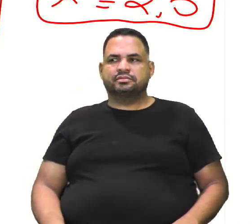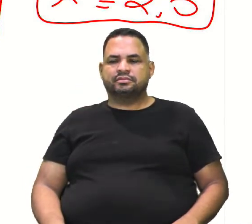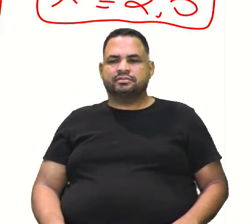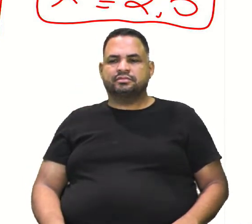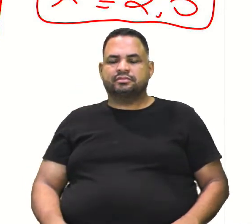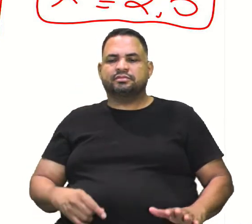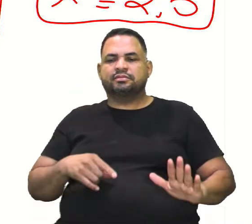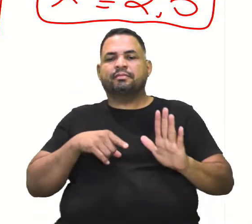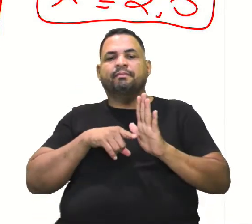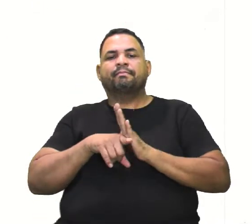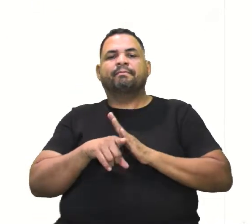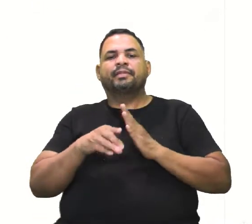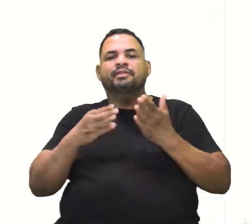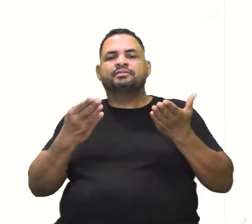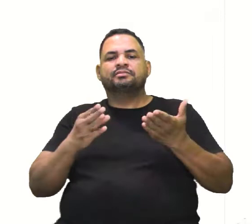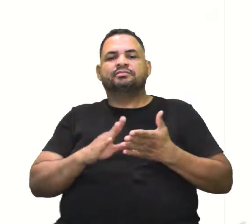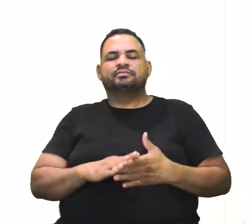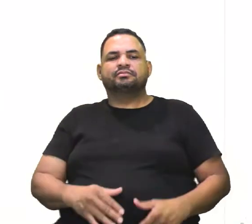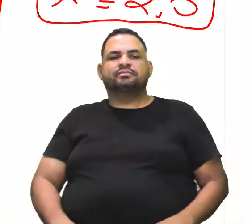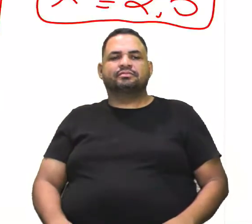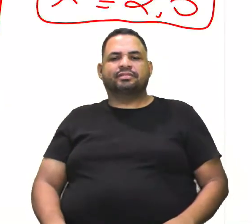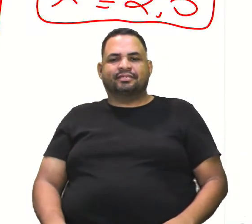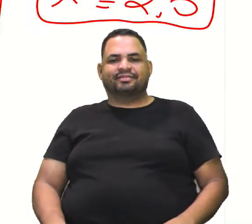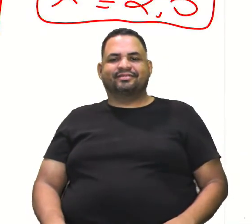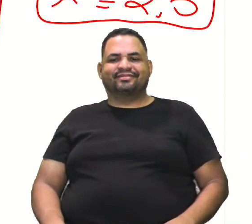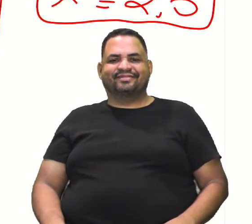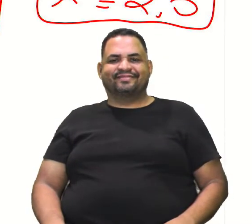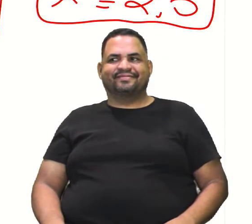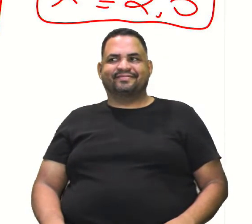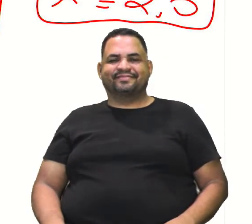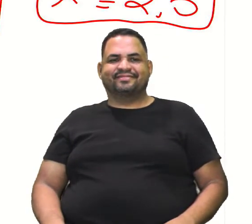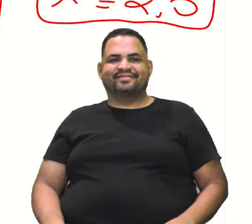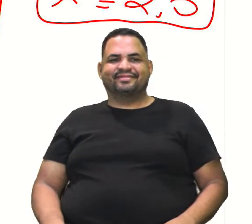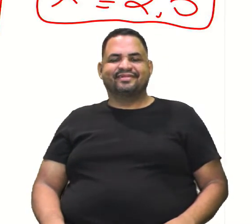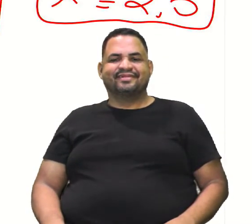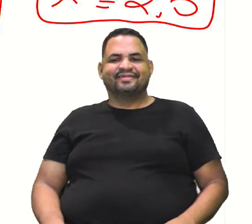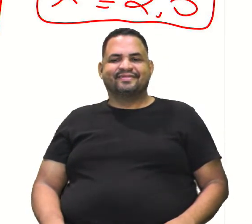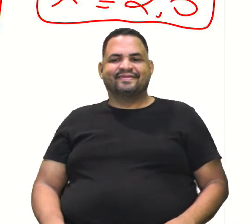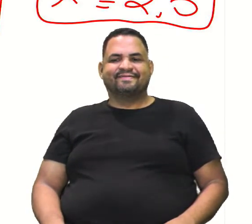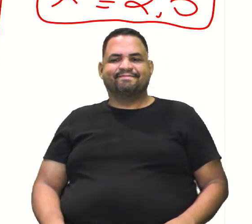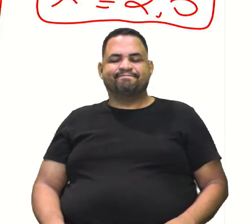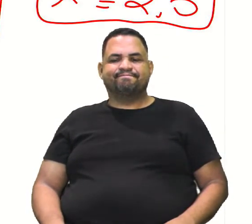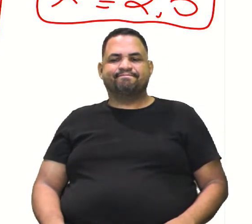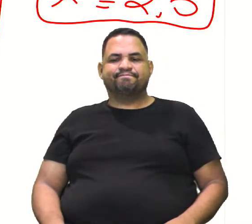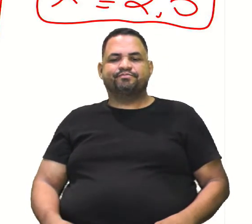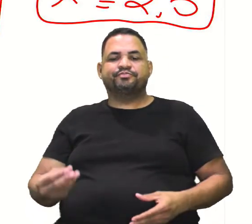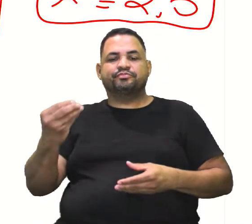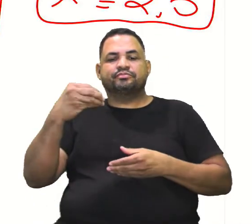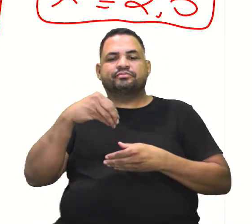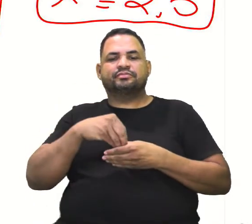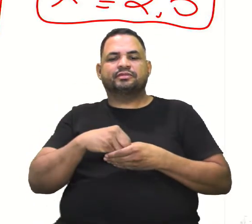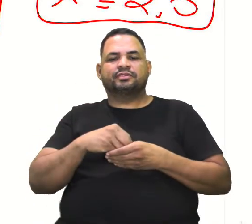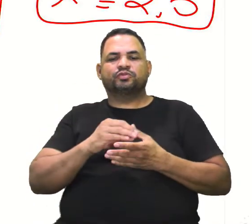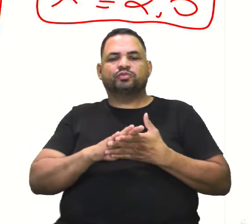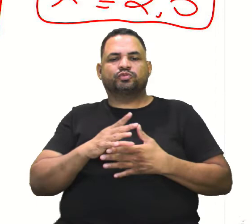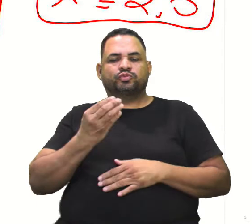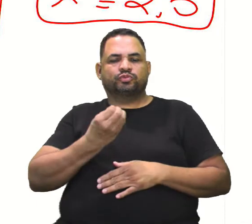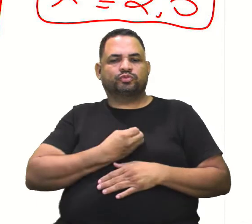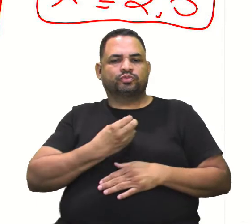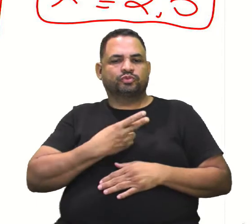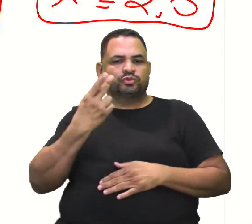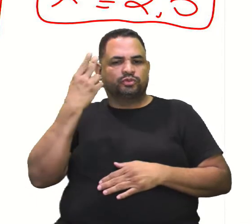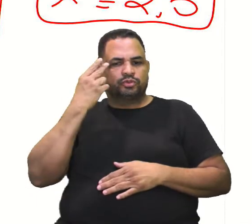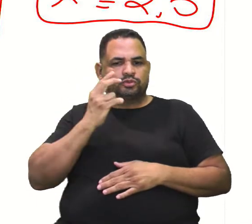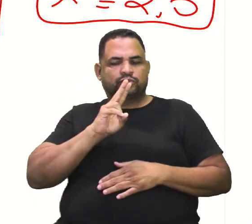6,25. E a pergunta que não quer calar, ou voltamos um pouquinho, a pergunta que não quer calar é, dentro dos naturais,